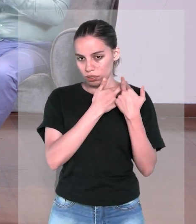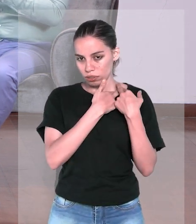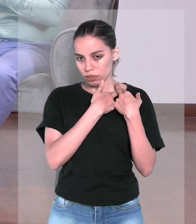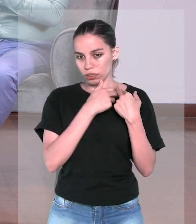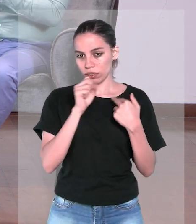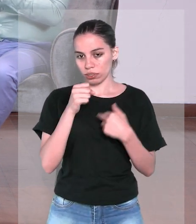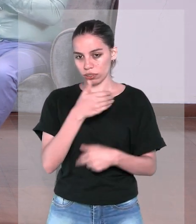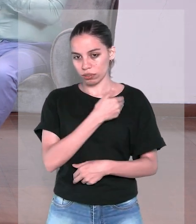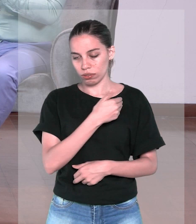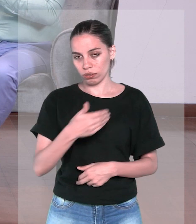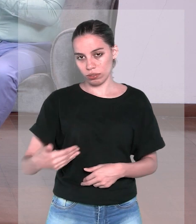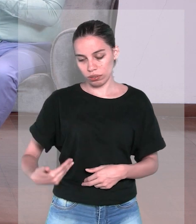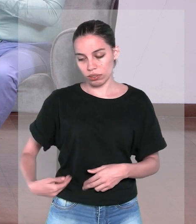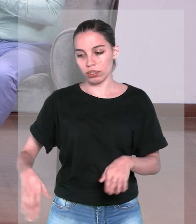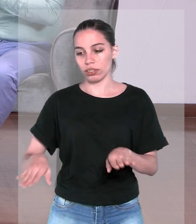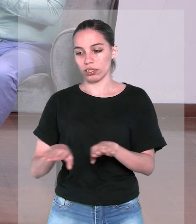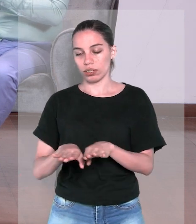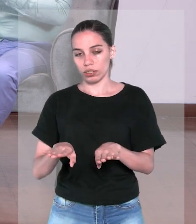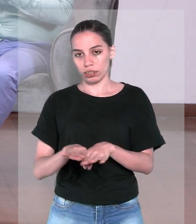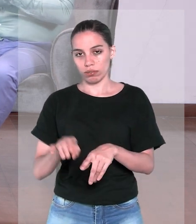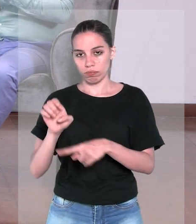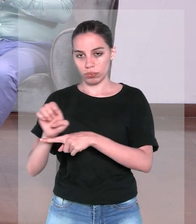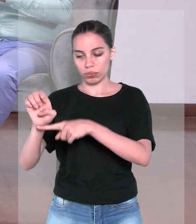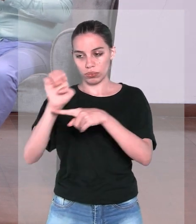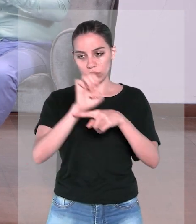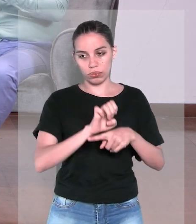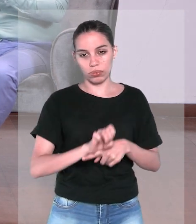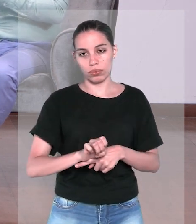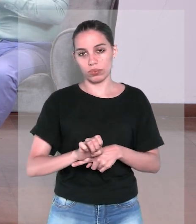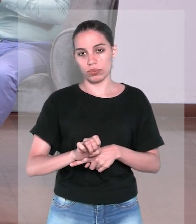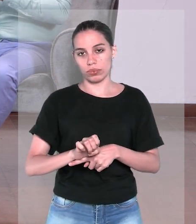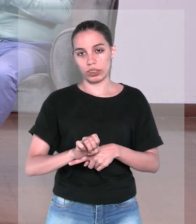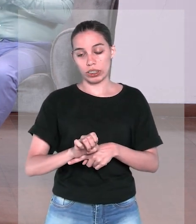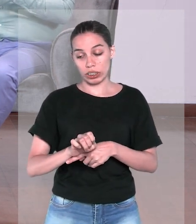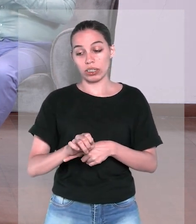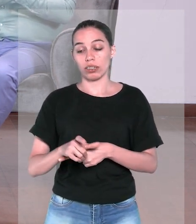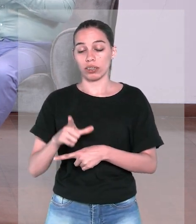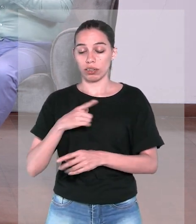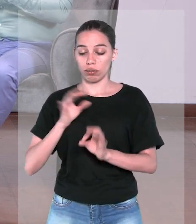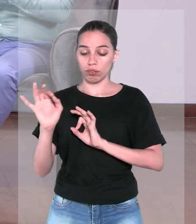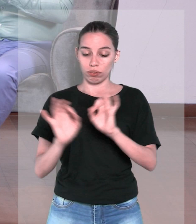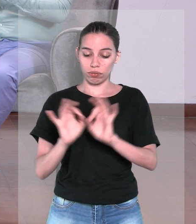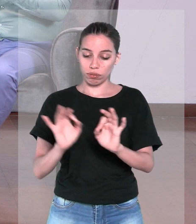uma sociedade que contribuiu para que meninos se organizassem e espancassem, por